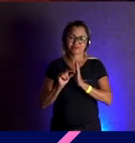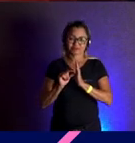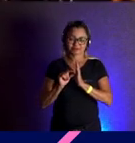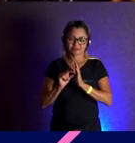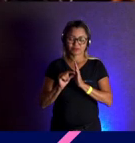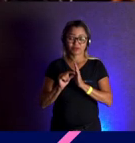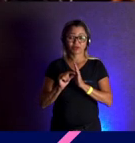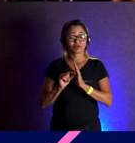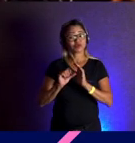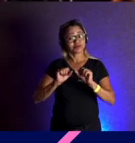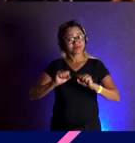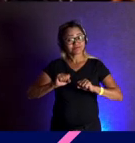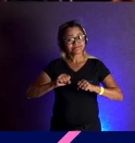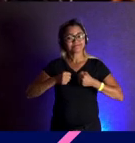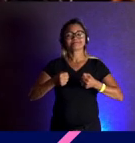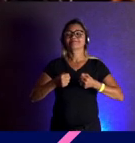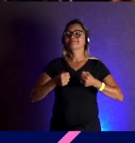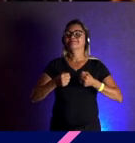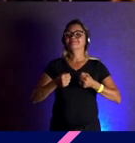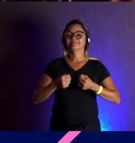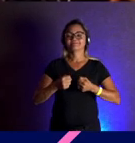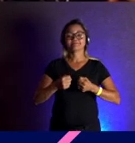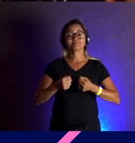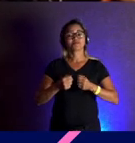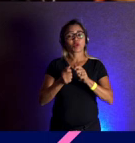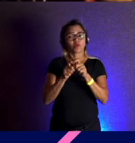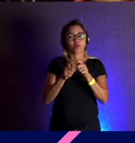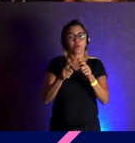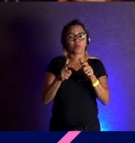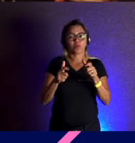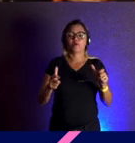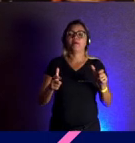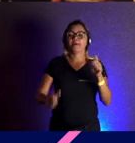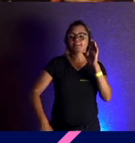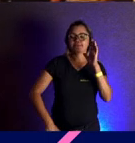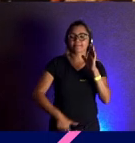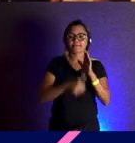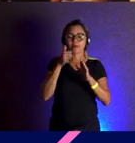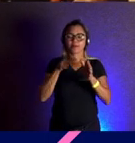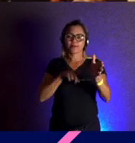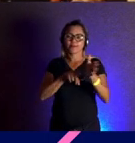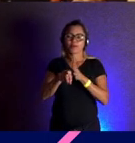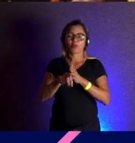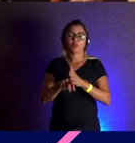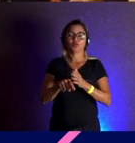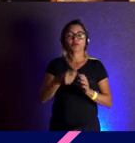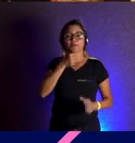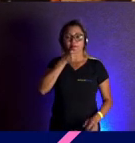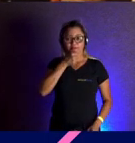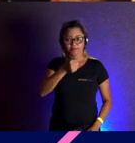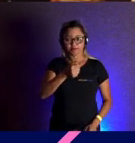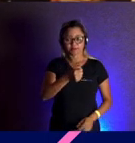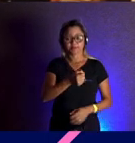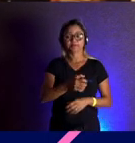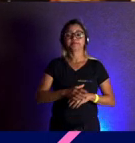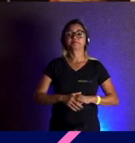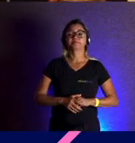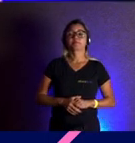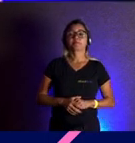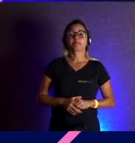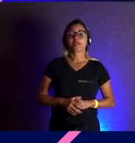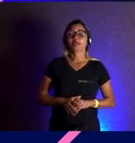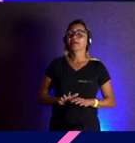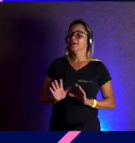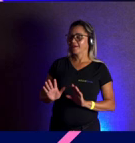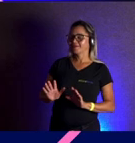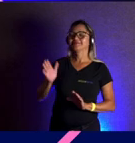uma tarefa gigantesca. E a primeira pergunta que eu queria fazer para os jornalistas é: bom, a